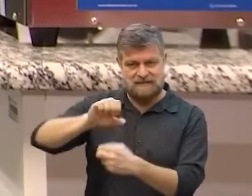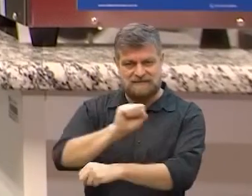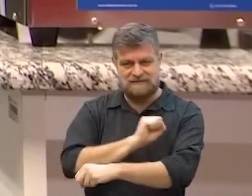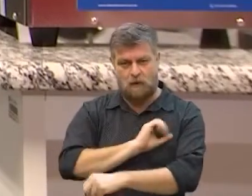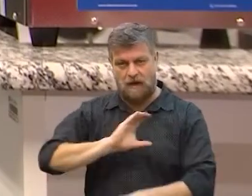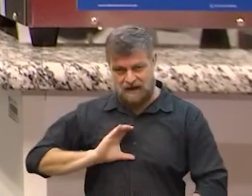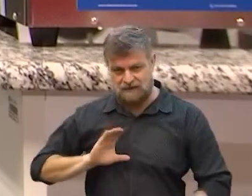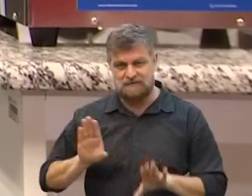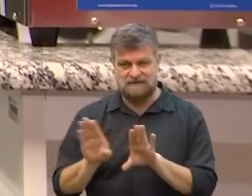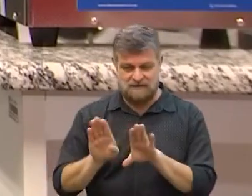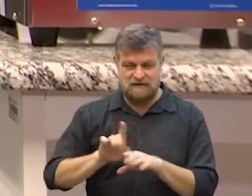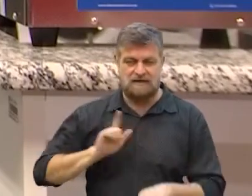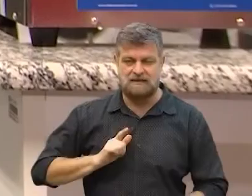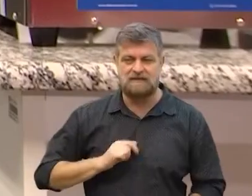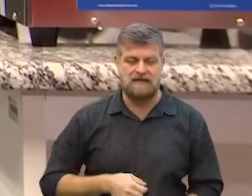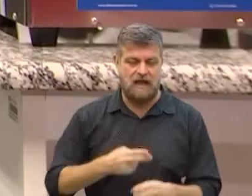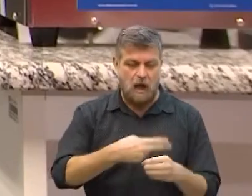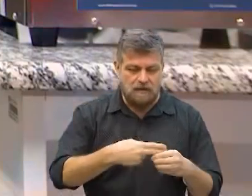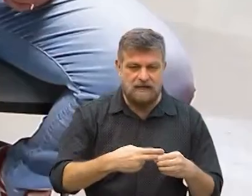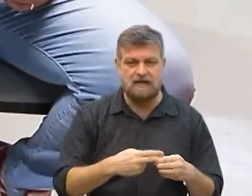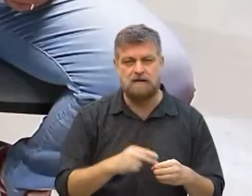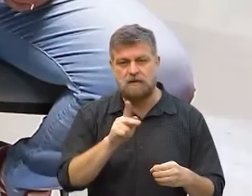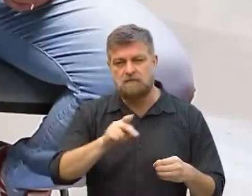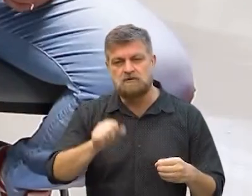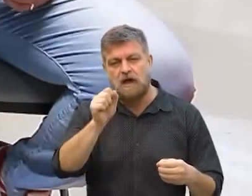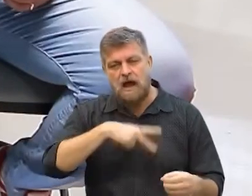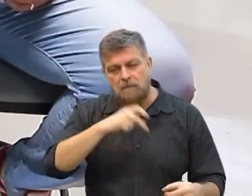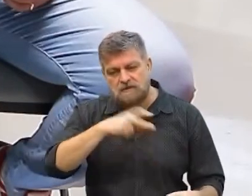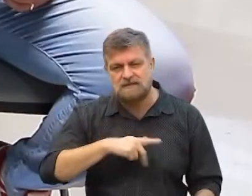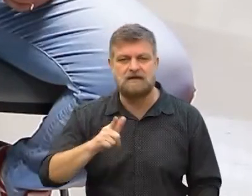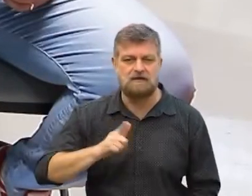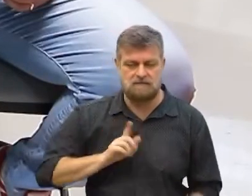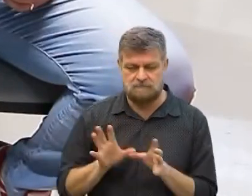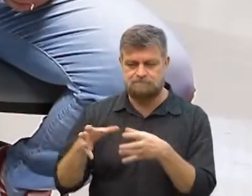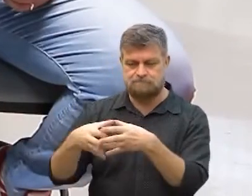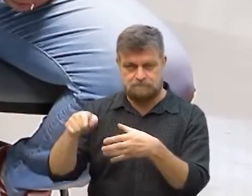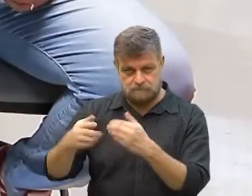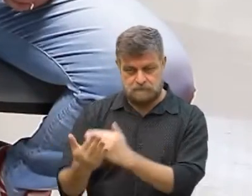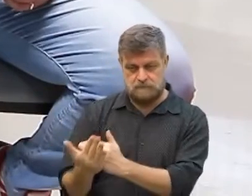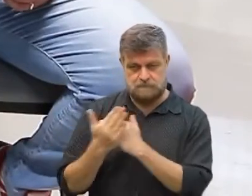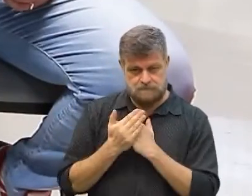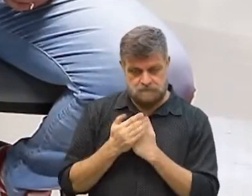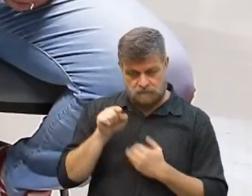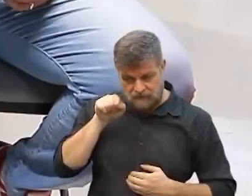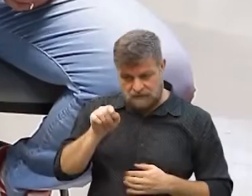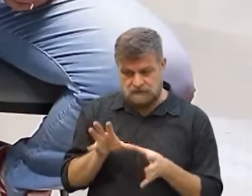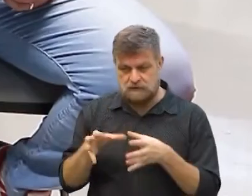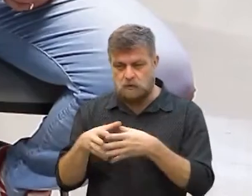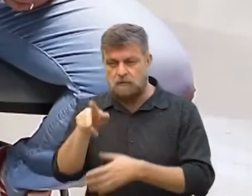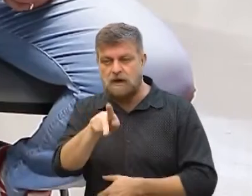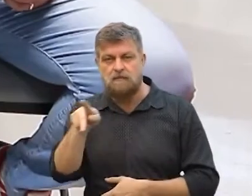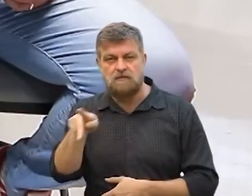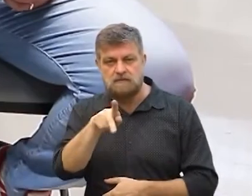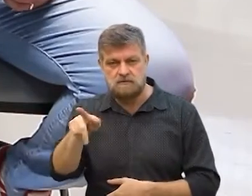professores aposentados da Unicamp, né? E que estão nos ajudando. Esses outros,